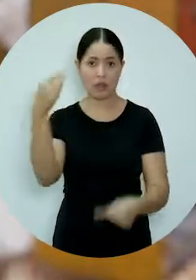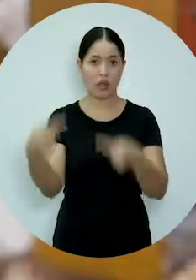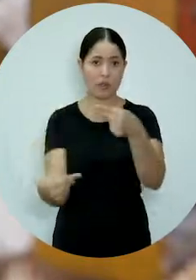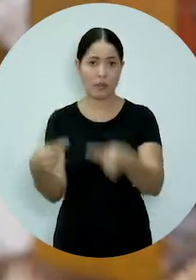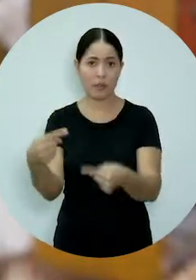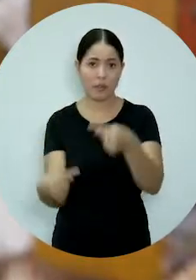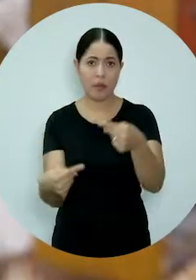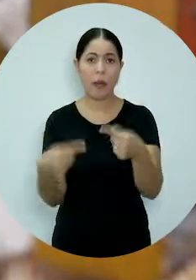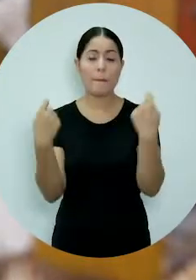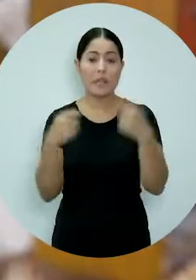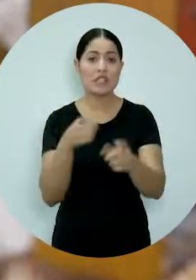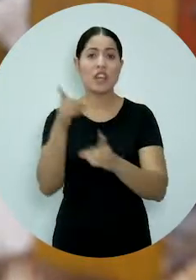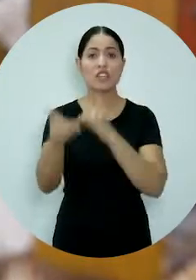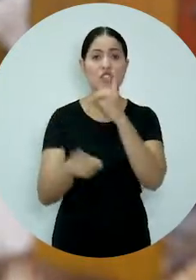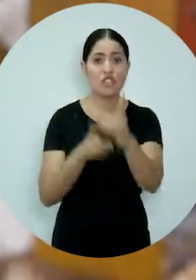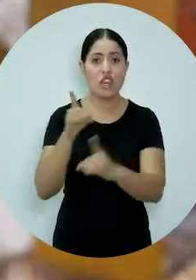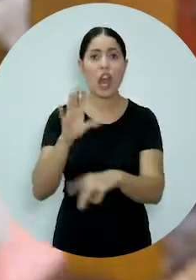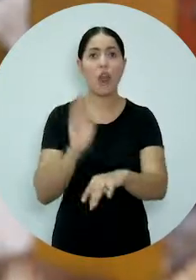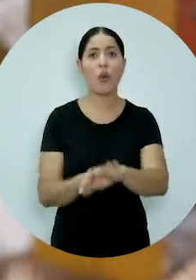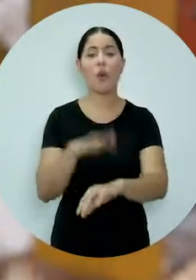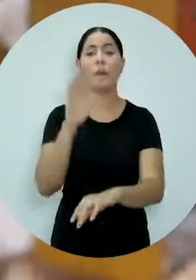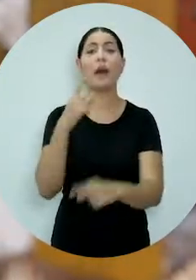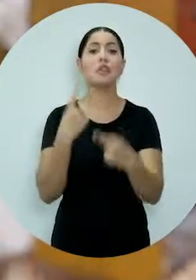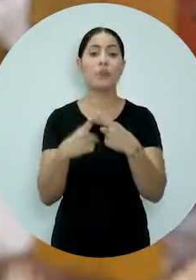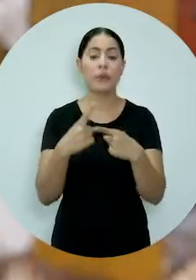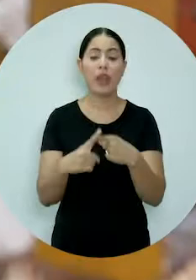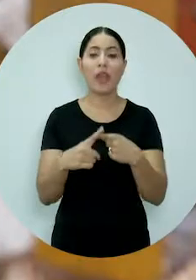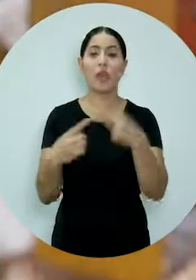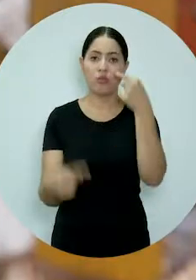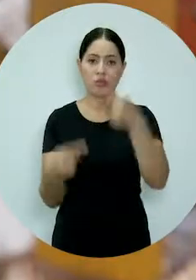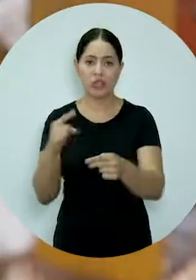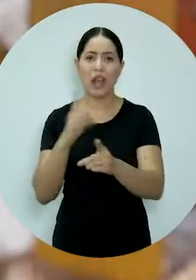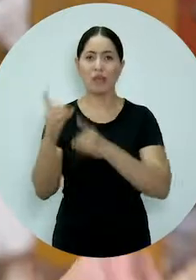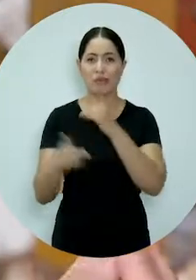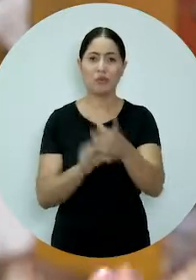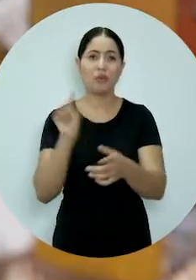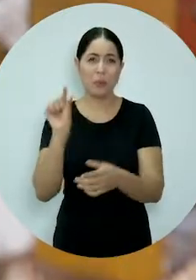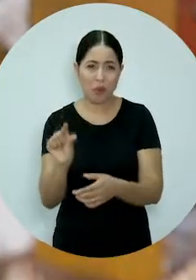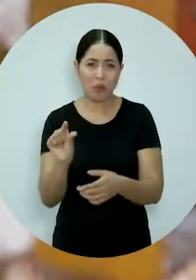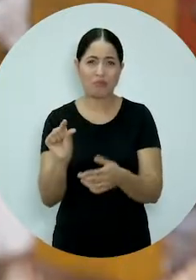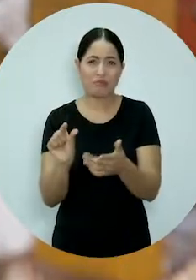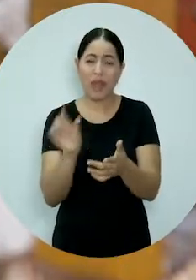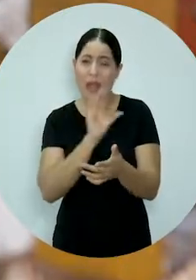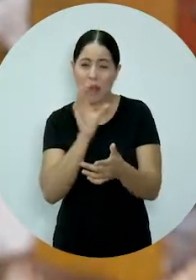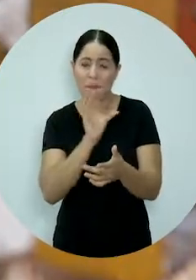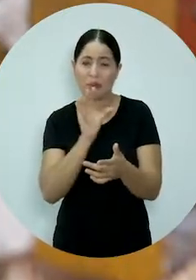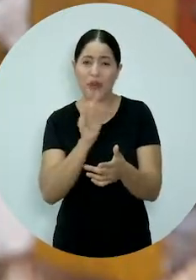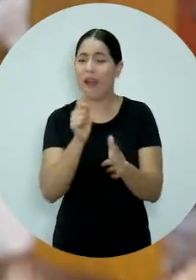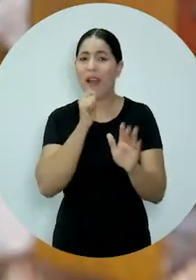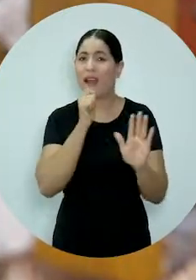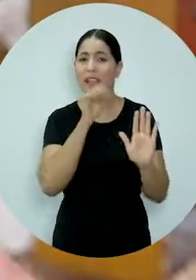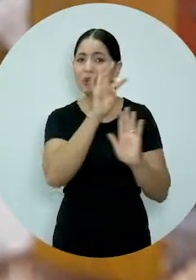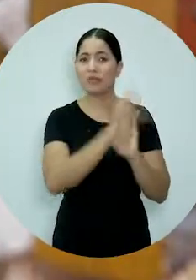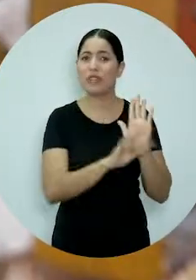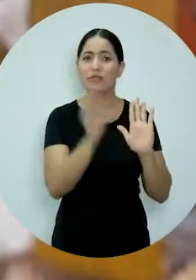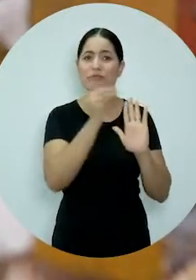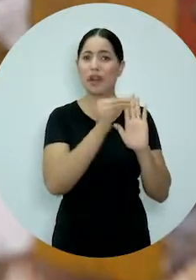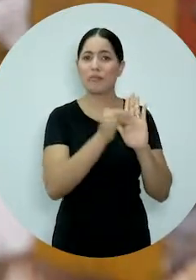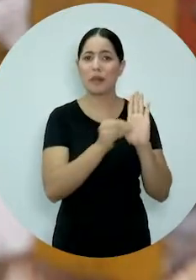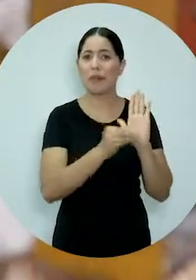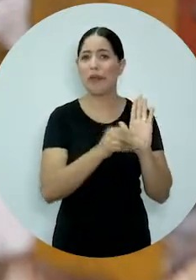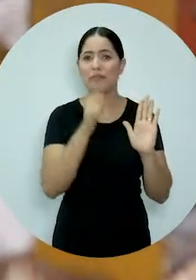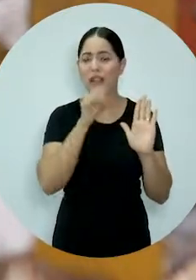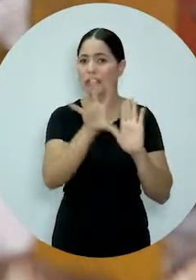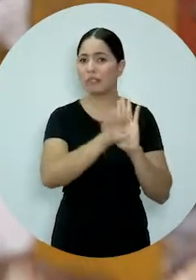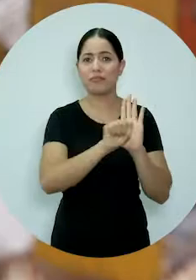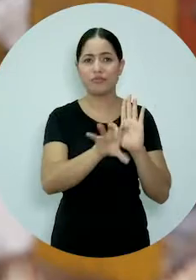uma efetividade desse diálogo. O diálogo, além de ter sido insuficiente, ele não foi eficaz, uma